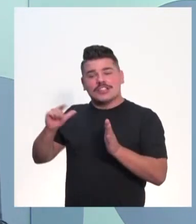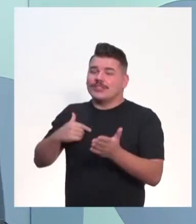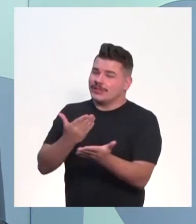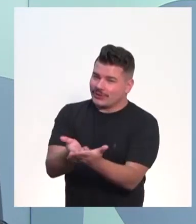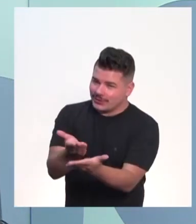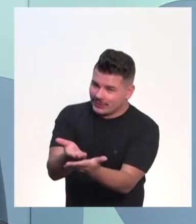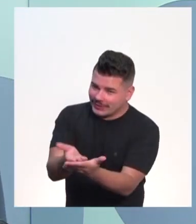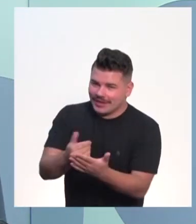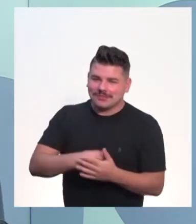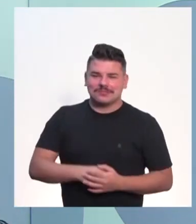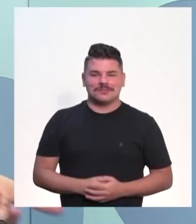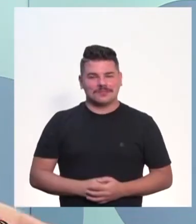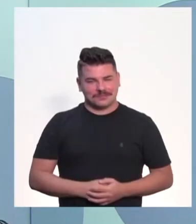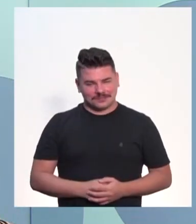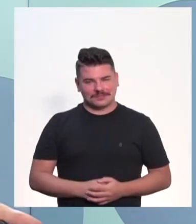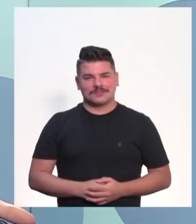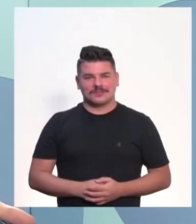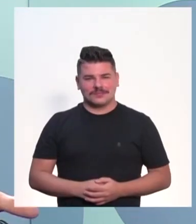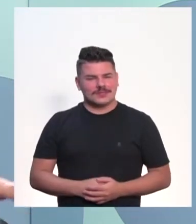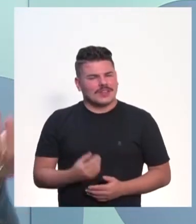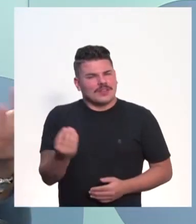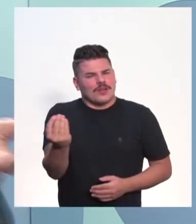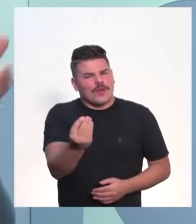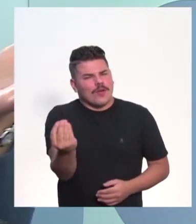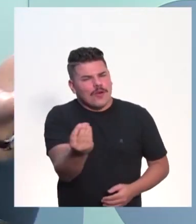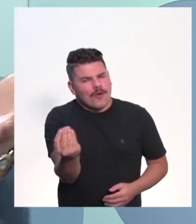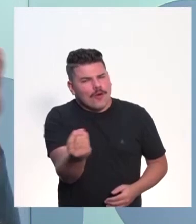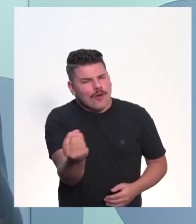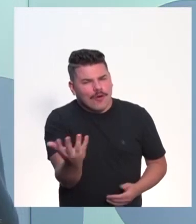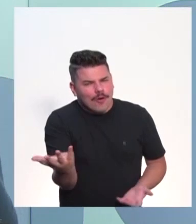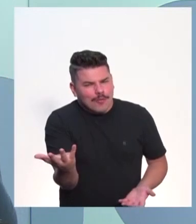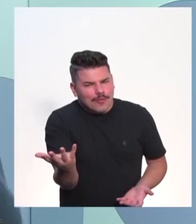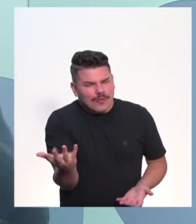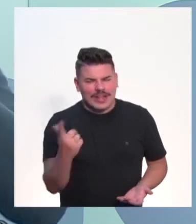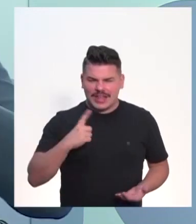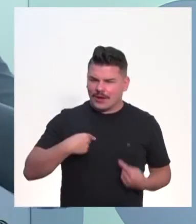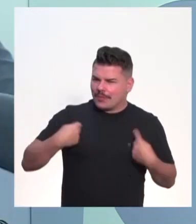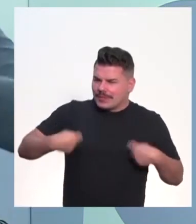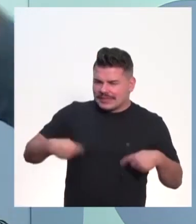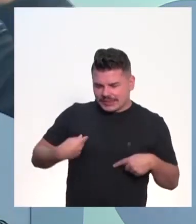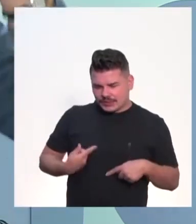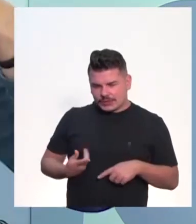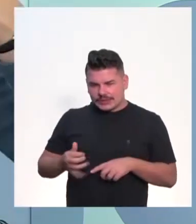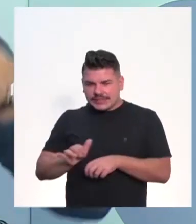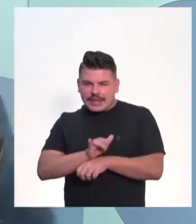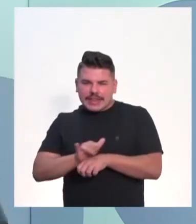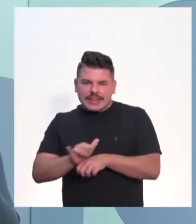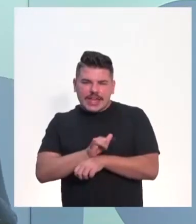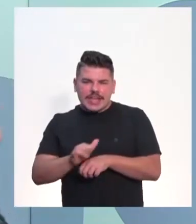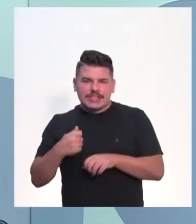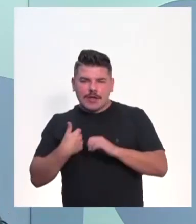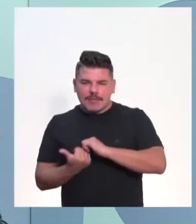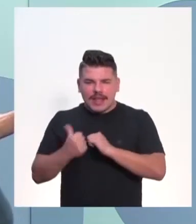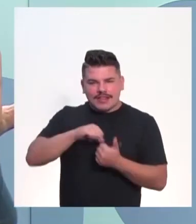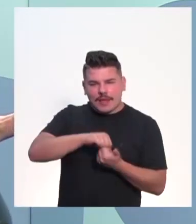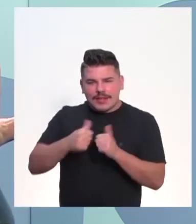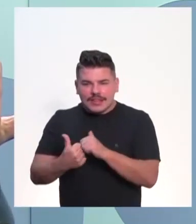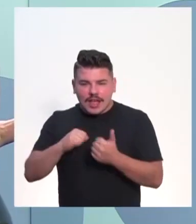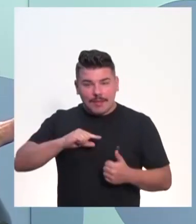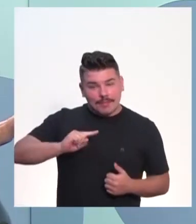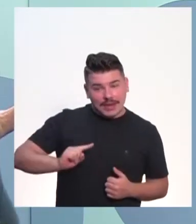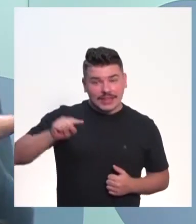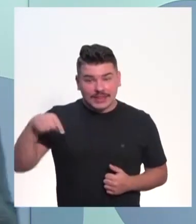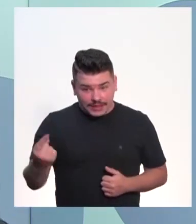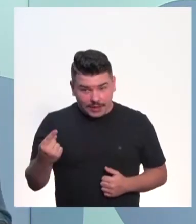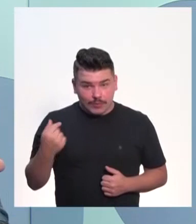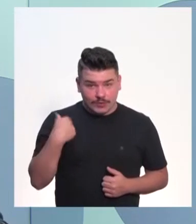de começar uma sessão de estudo produtiva. Será que tem alguma coisa que eu precise fazer antes de começar a estudar, para